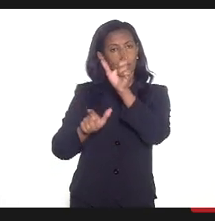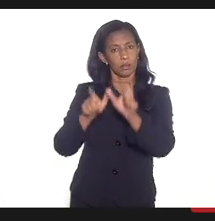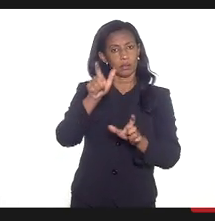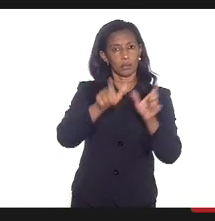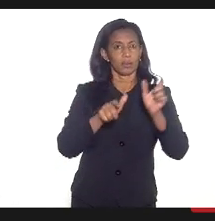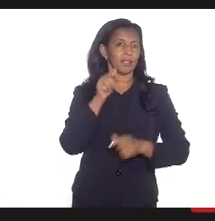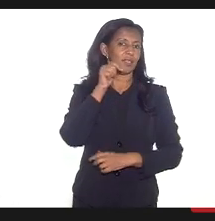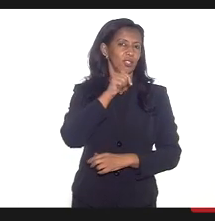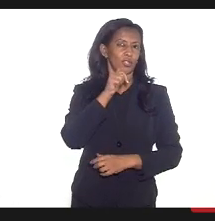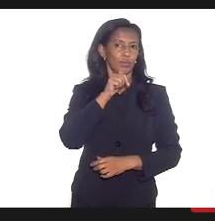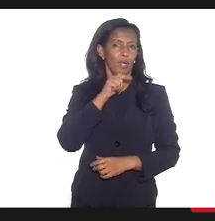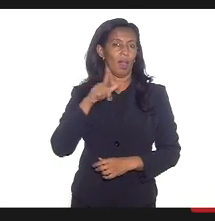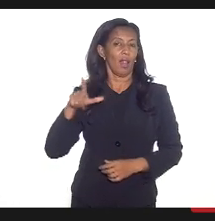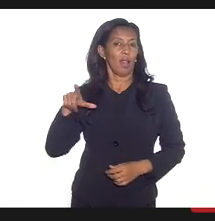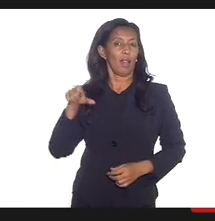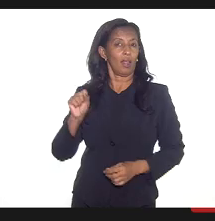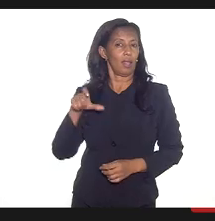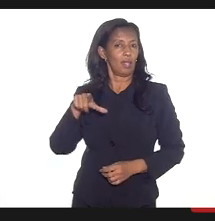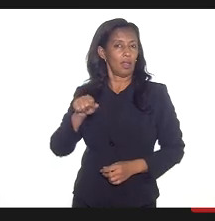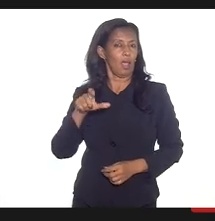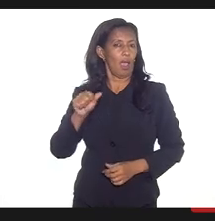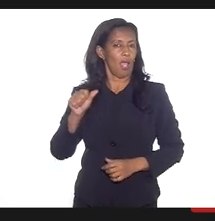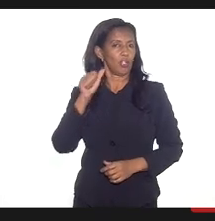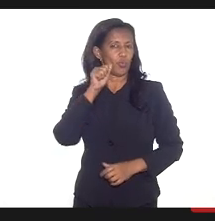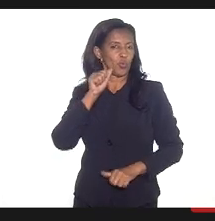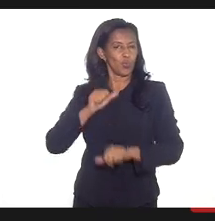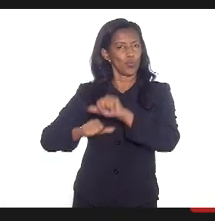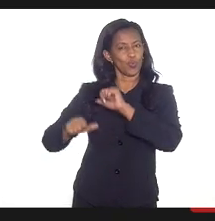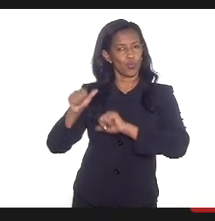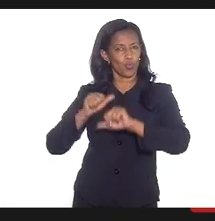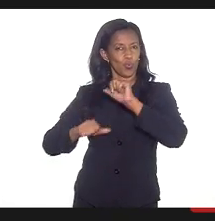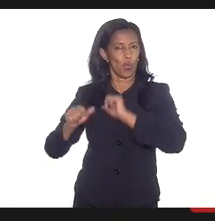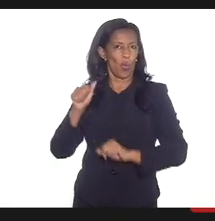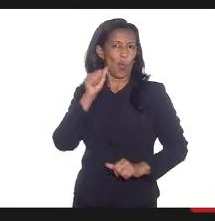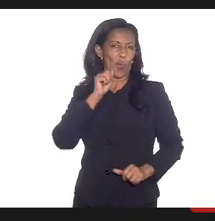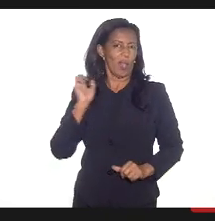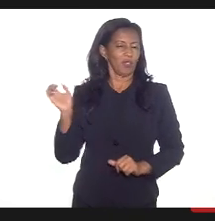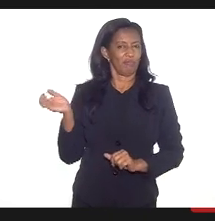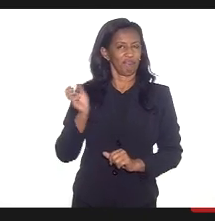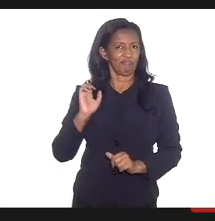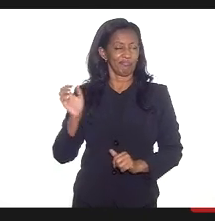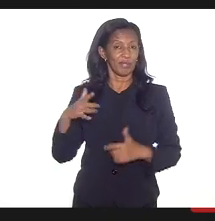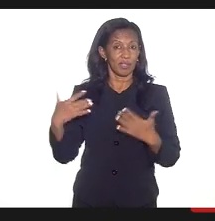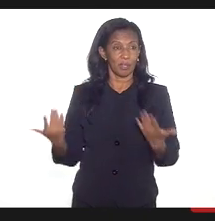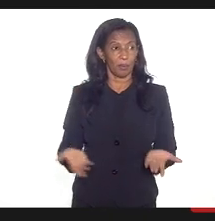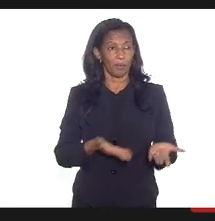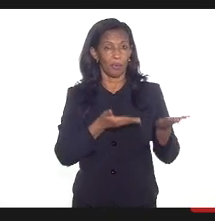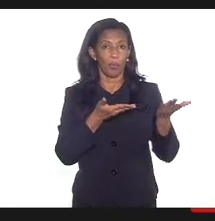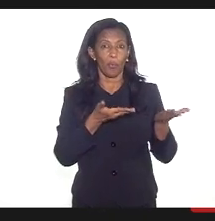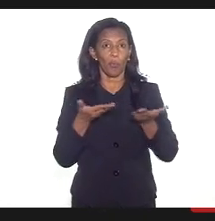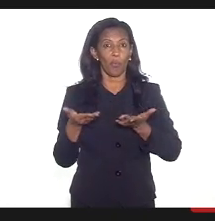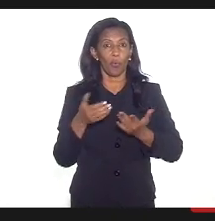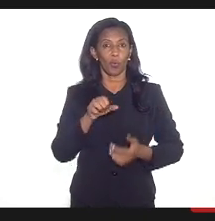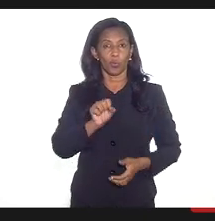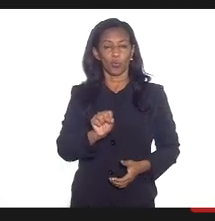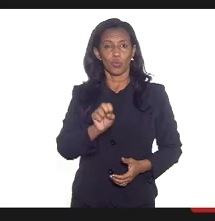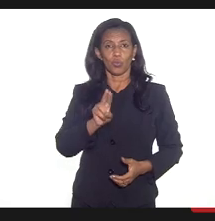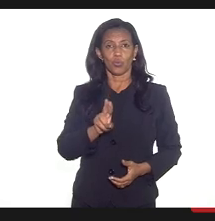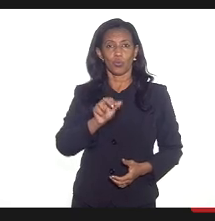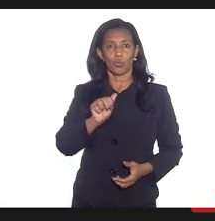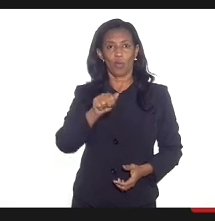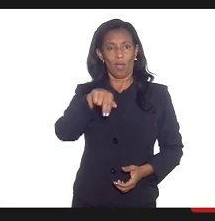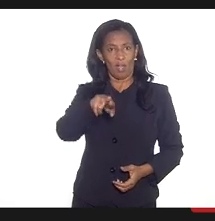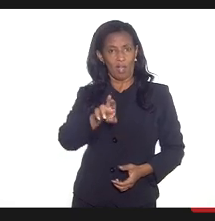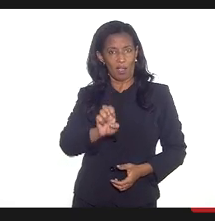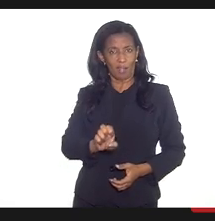das mulheres lésbicas, das mulheres trans, das mulheres travestis. Então, para isso, eu convido a Suane Felipe